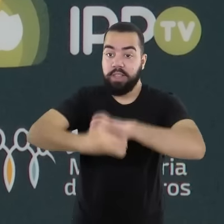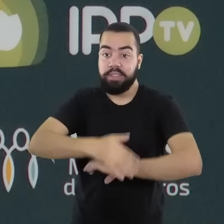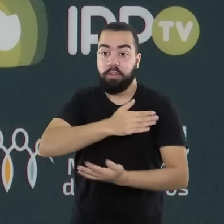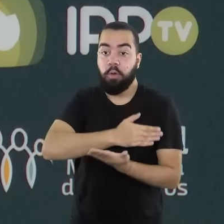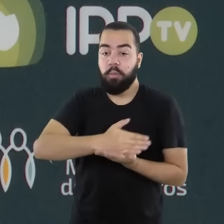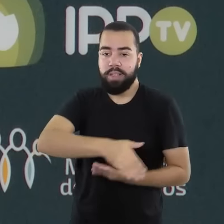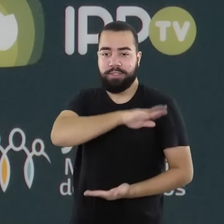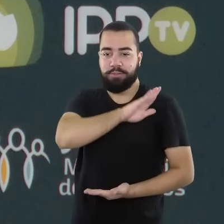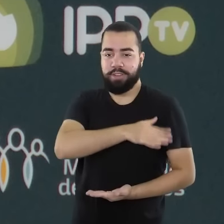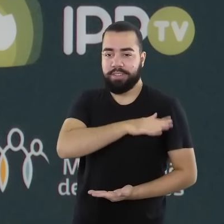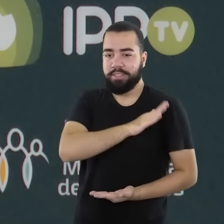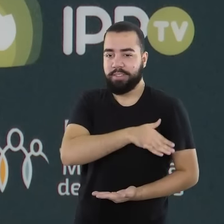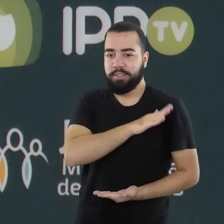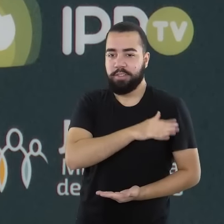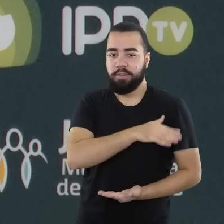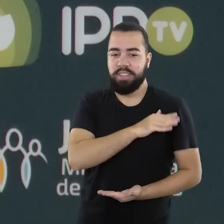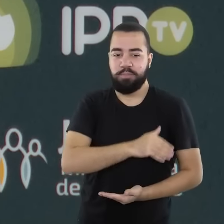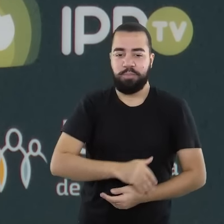ora.